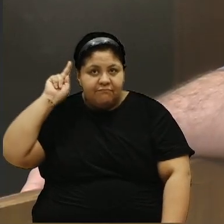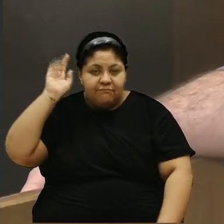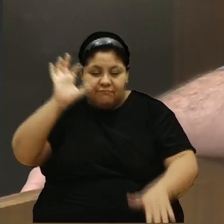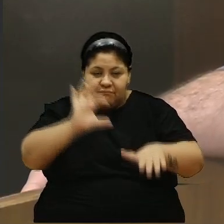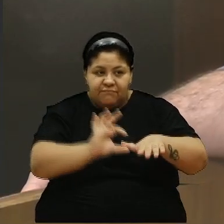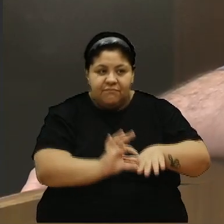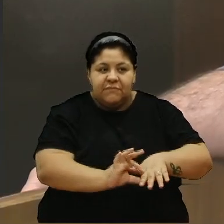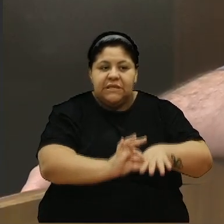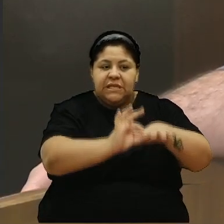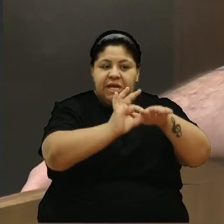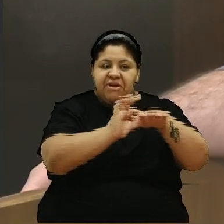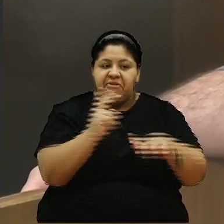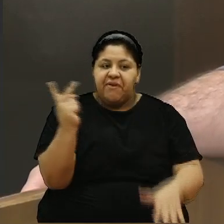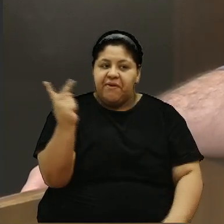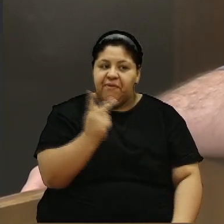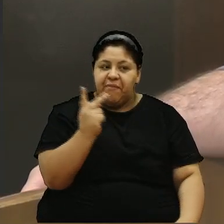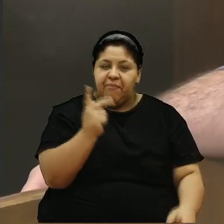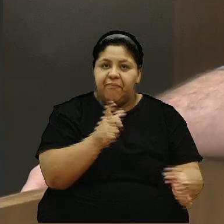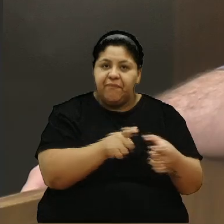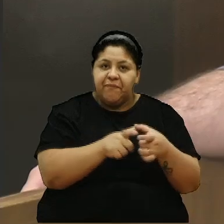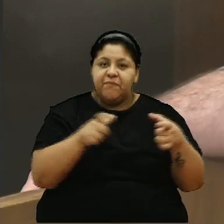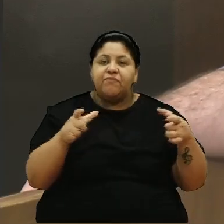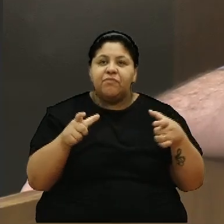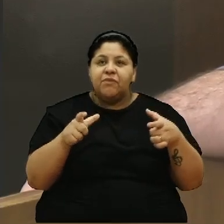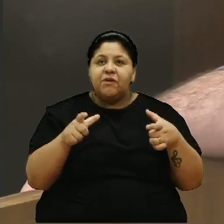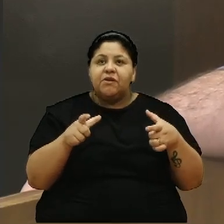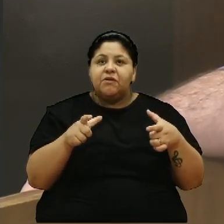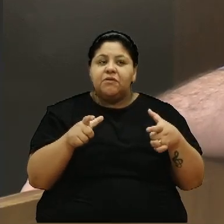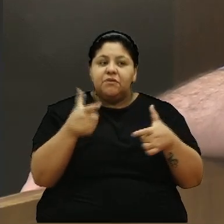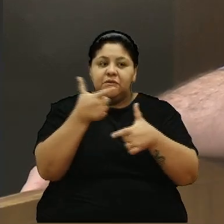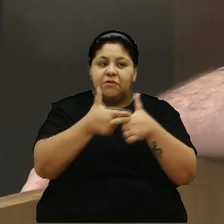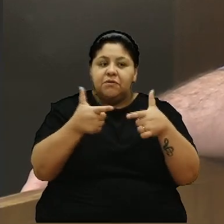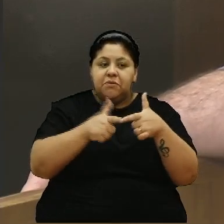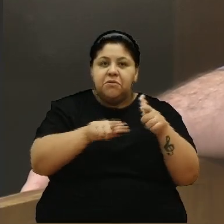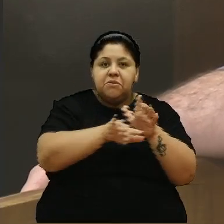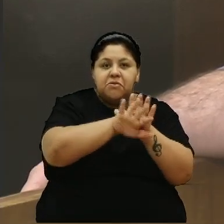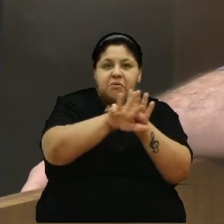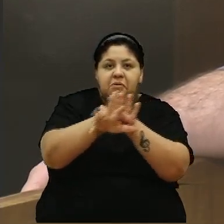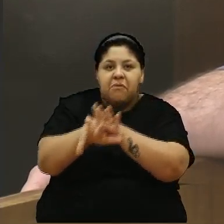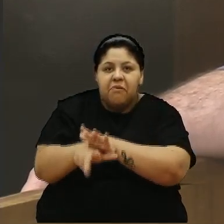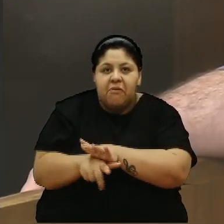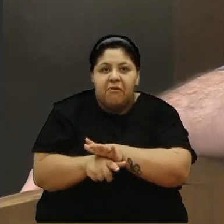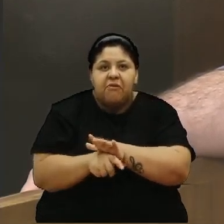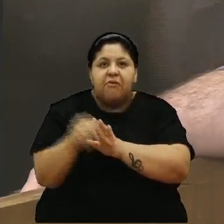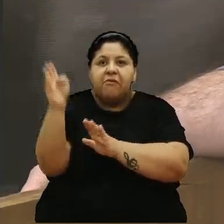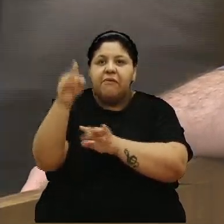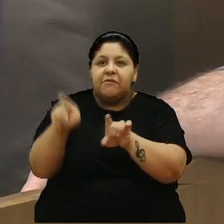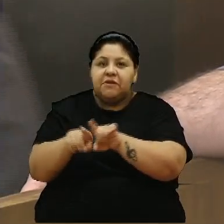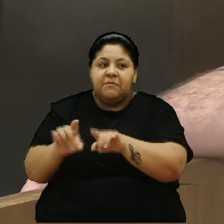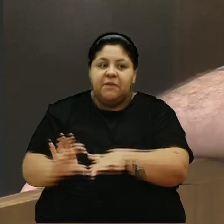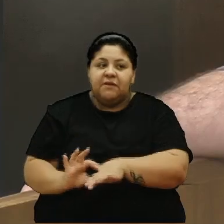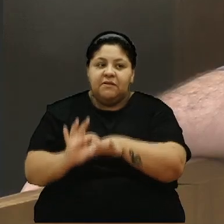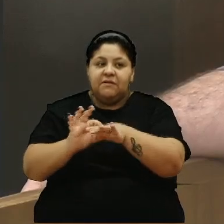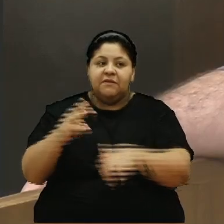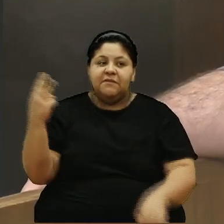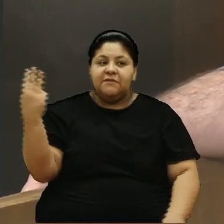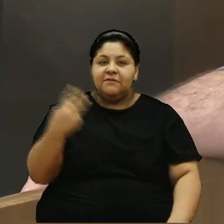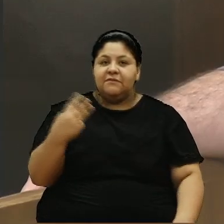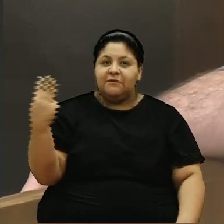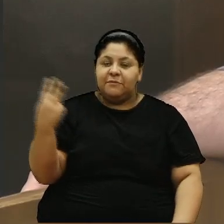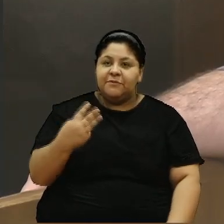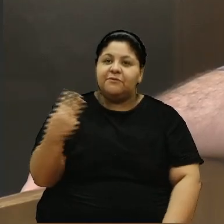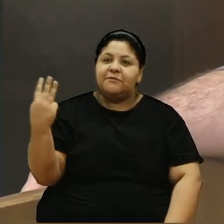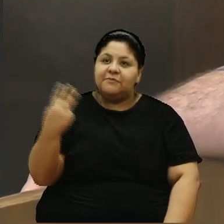liderou 2 dos maiores escândalos de corrupção da história do Brasil, também ia liderar o terceiro? Quem diria?